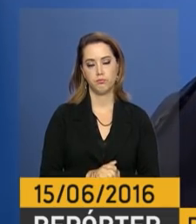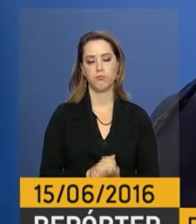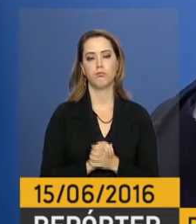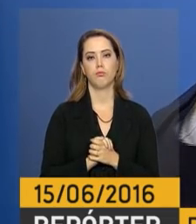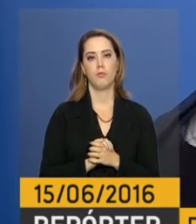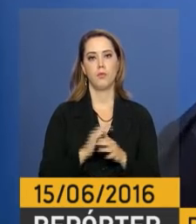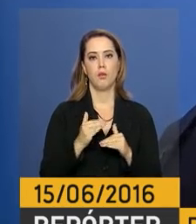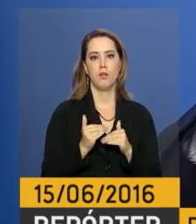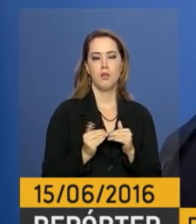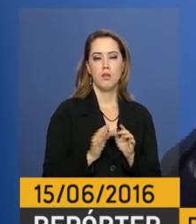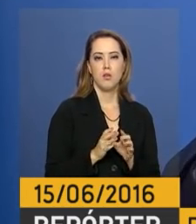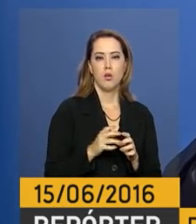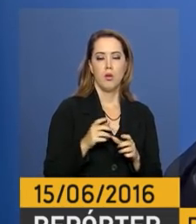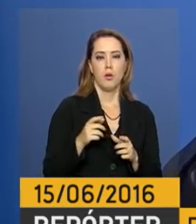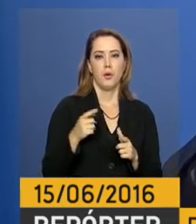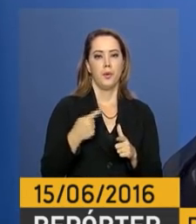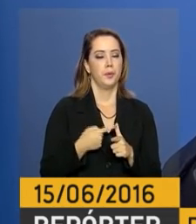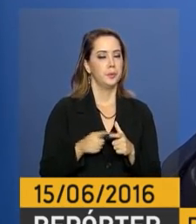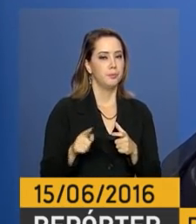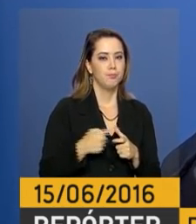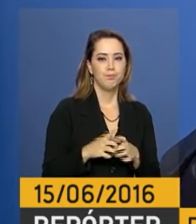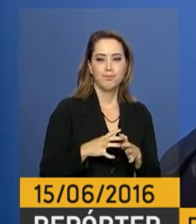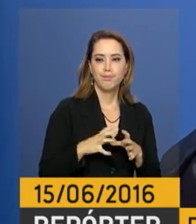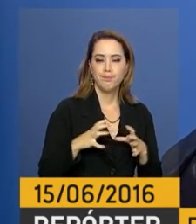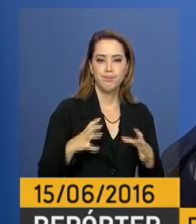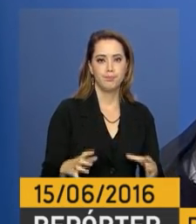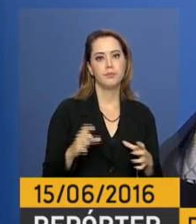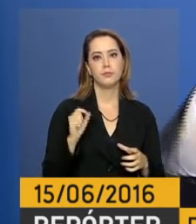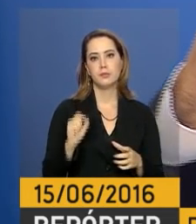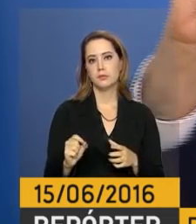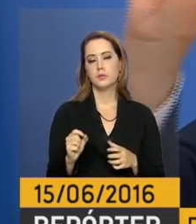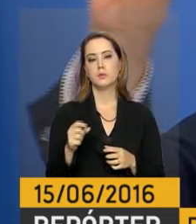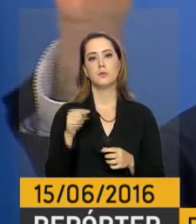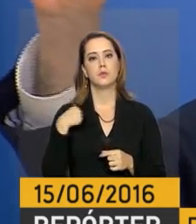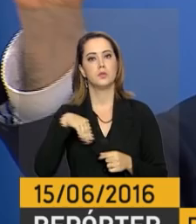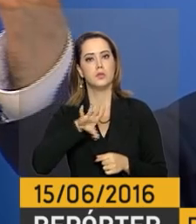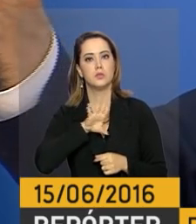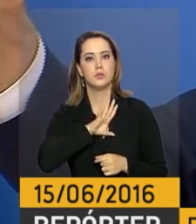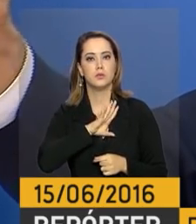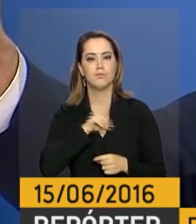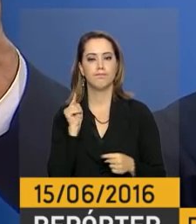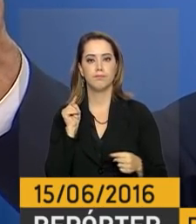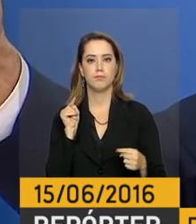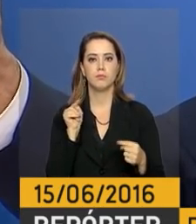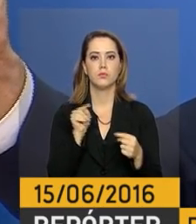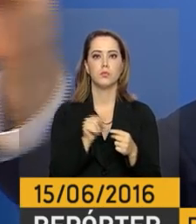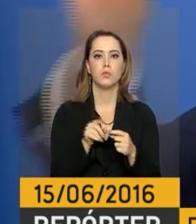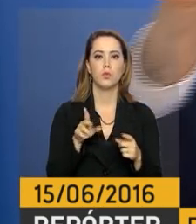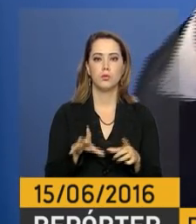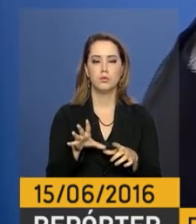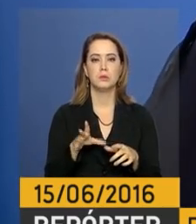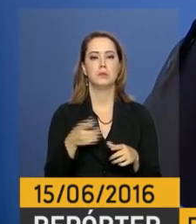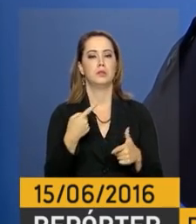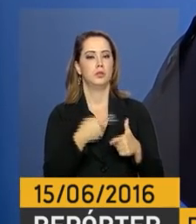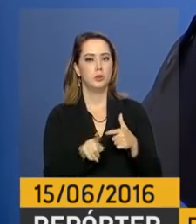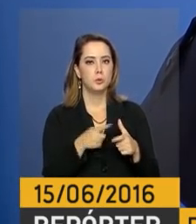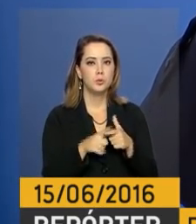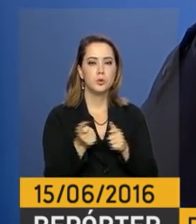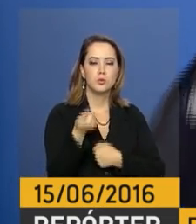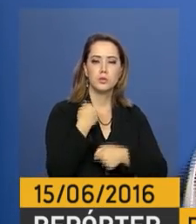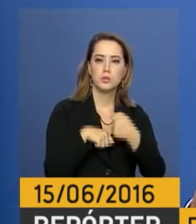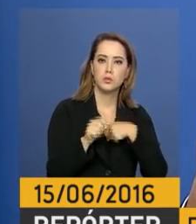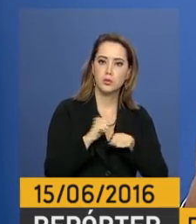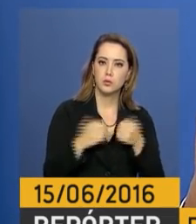grande causa, a grande razão que nos levou a essa reessão atual é